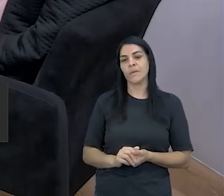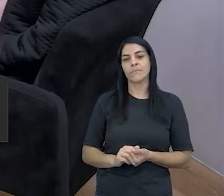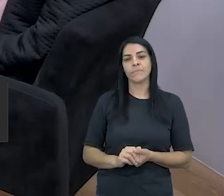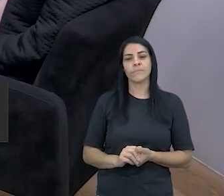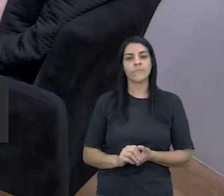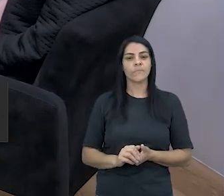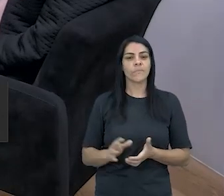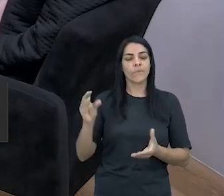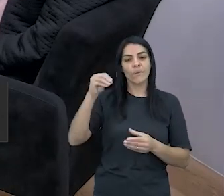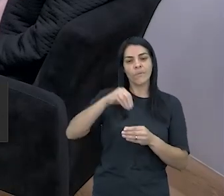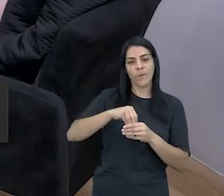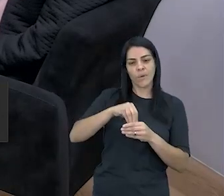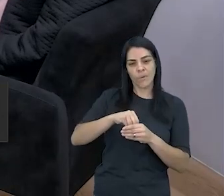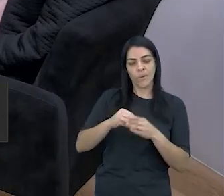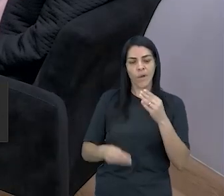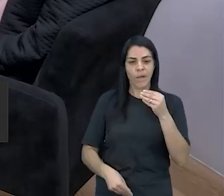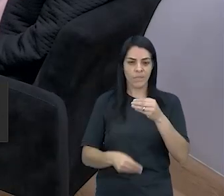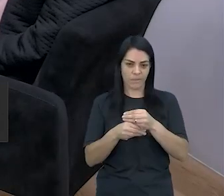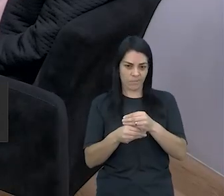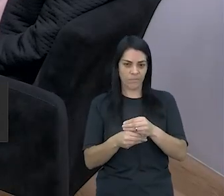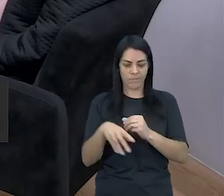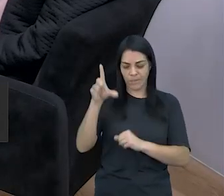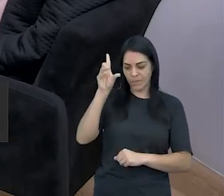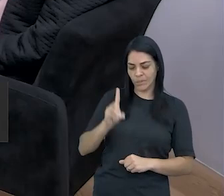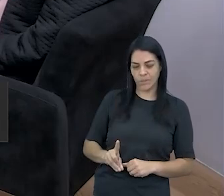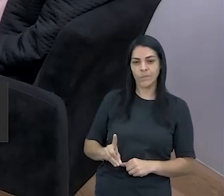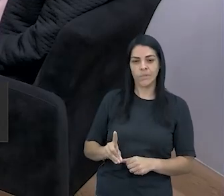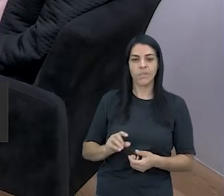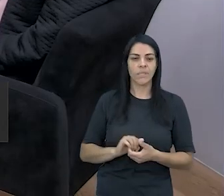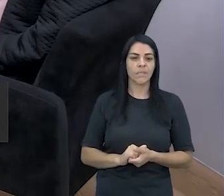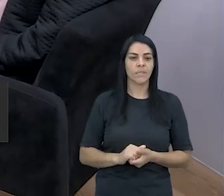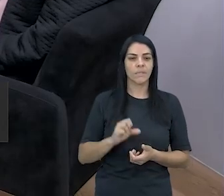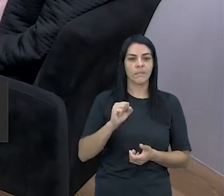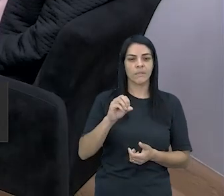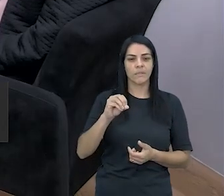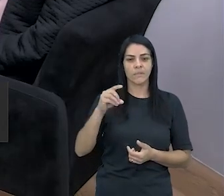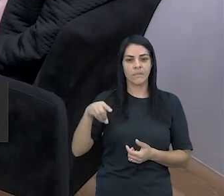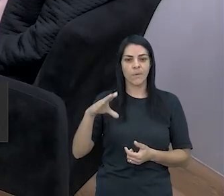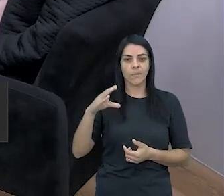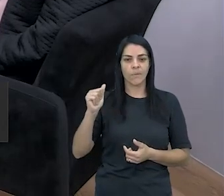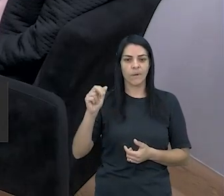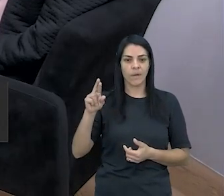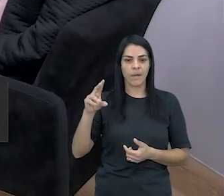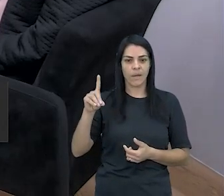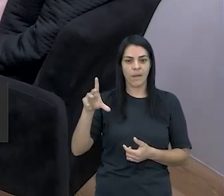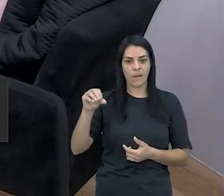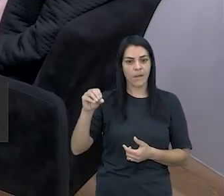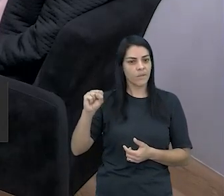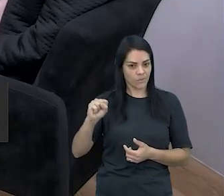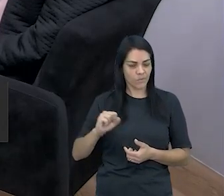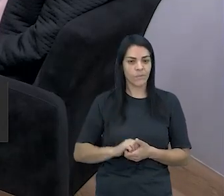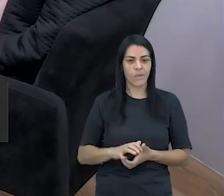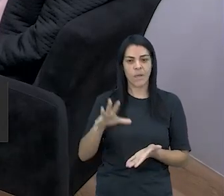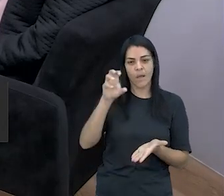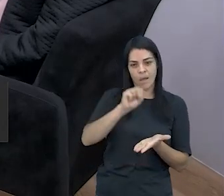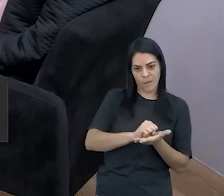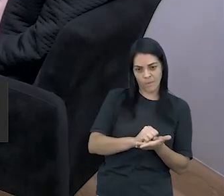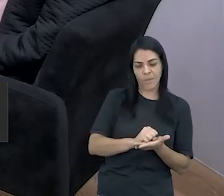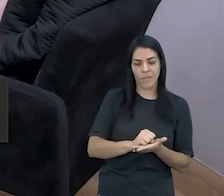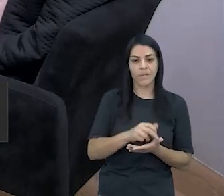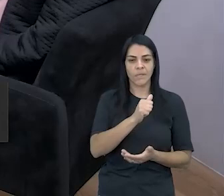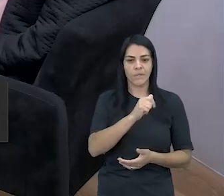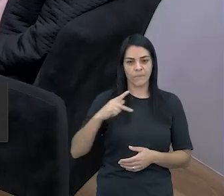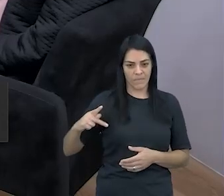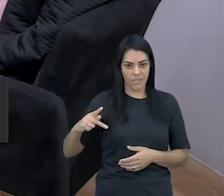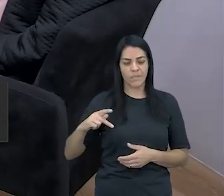foi implementado na diretoria de São Carlos, e que é o Aprenda Edu, que é um aplicativo gamificado